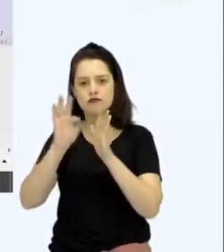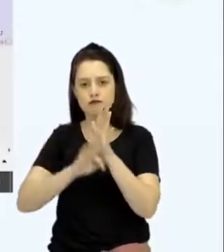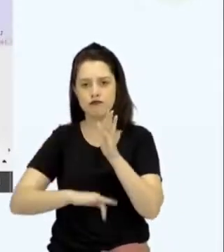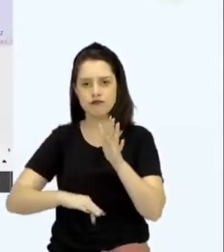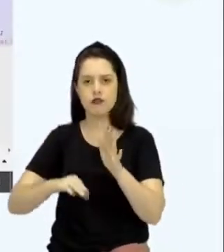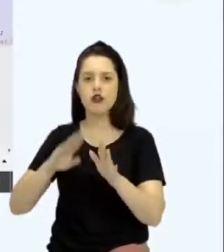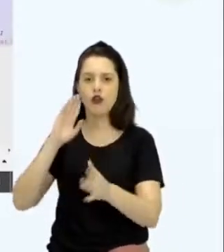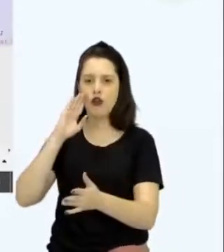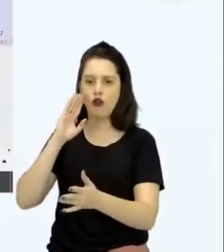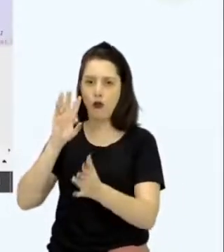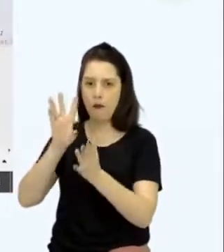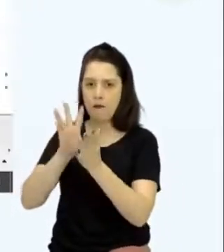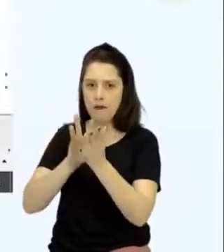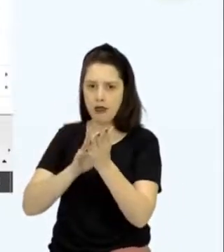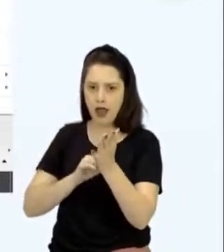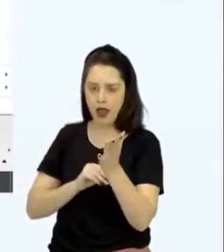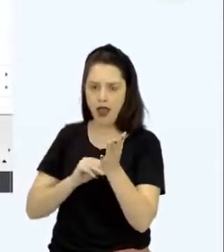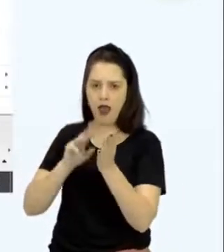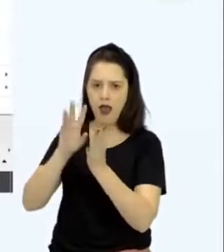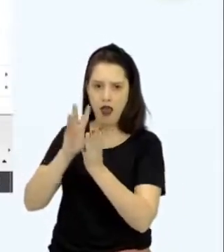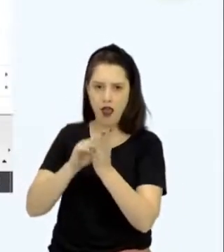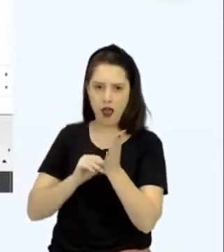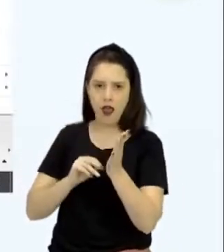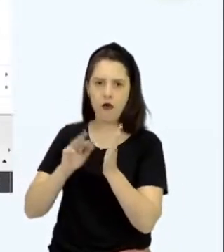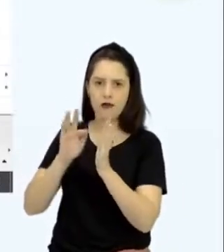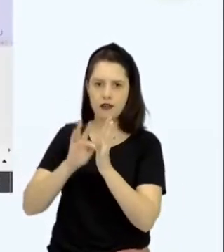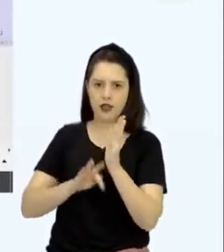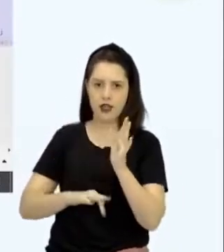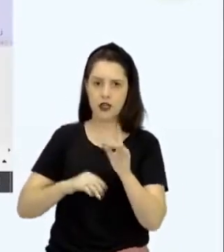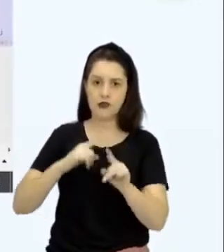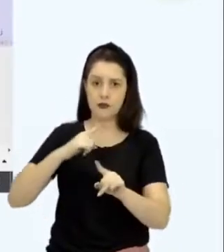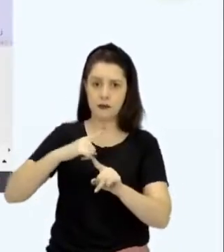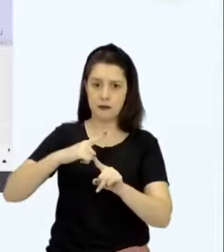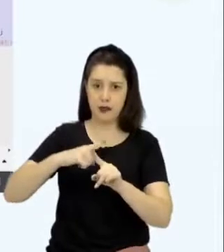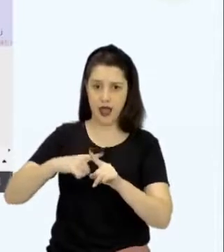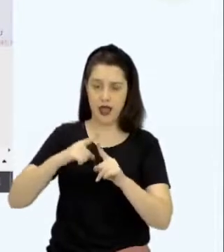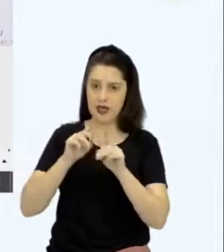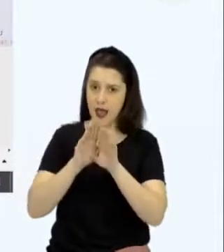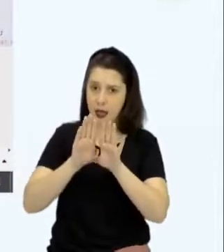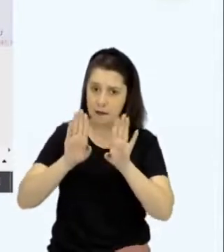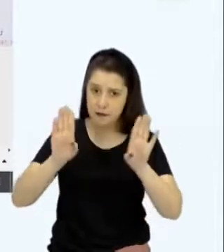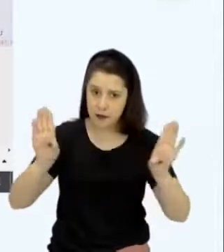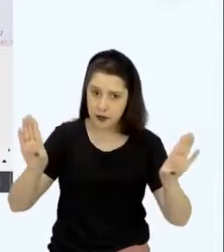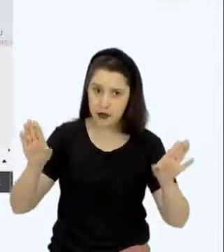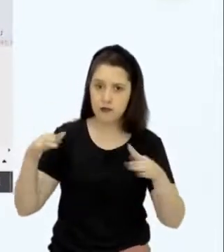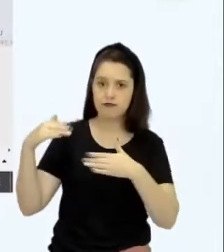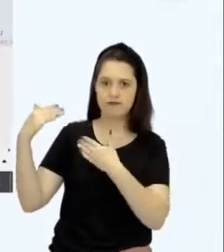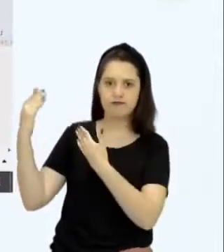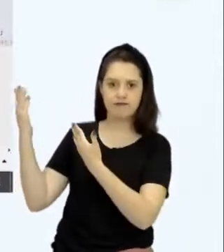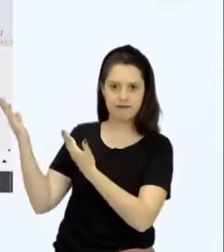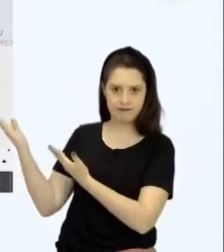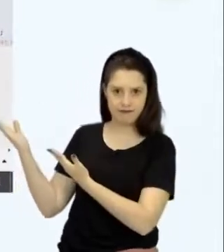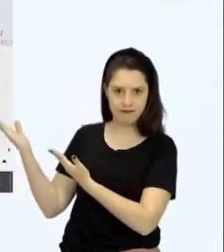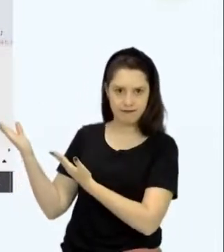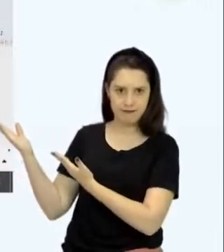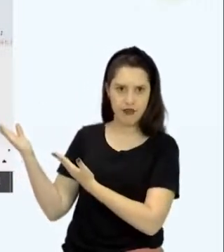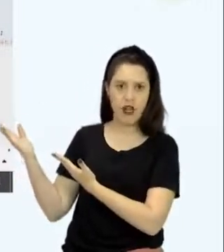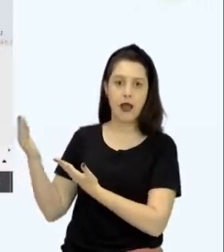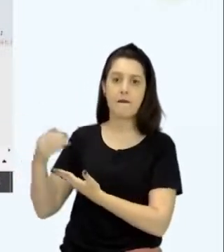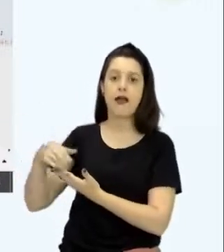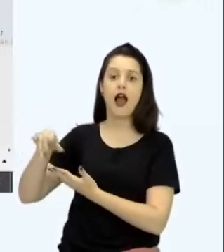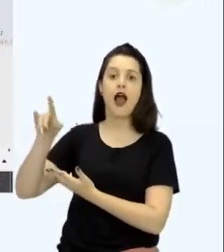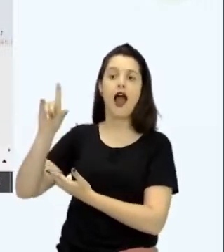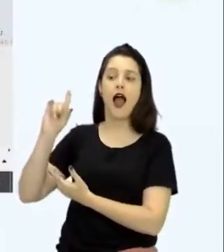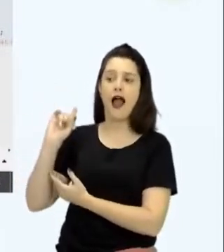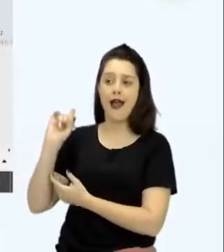texto, que é essa linguagem C++, abrimos o IDE do Arduino, como já foi explicado em outros programas